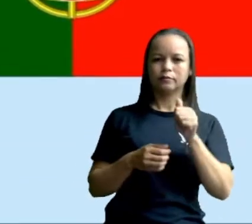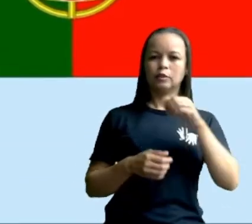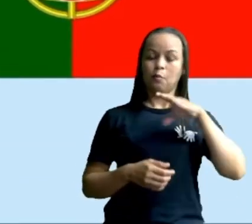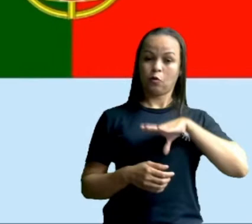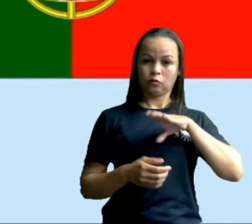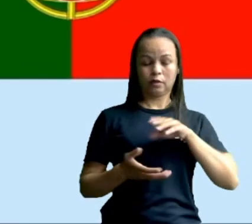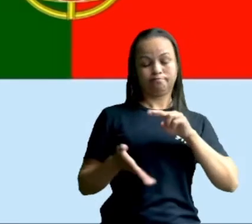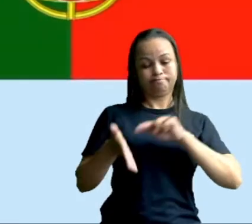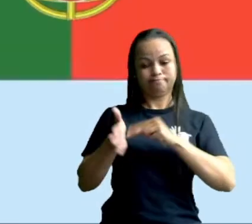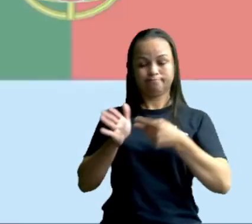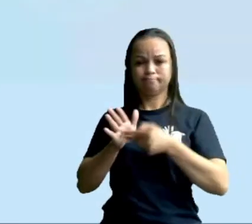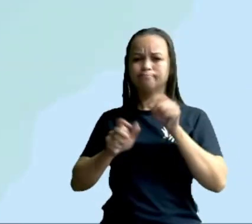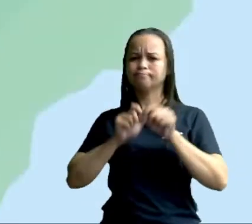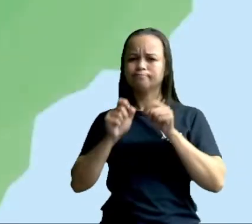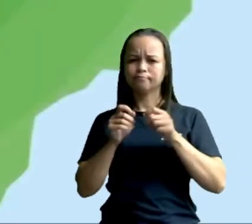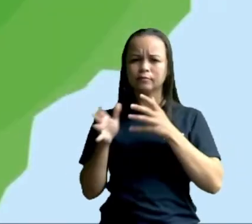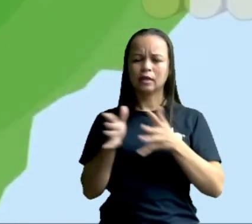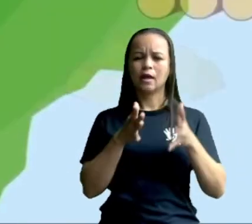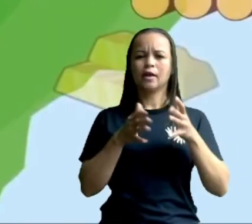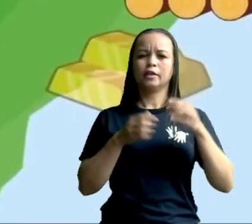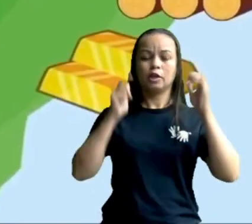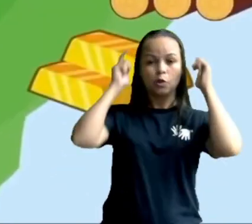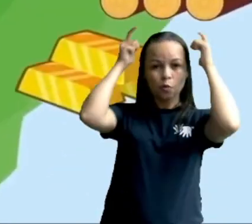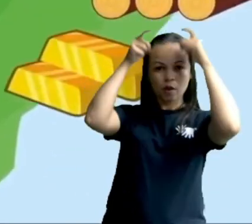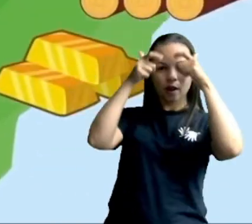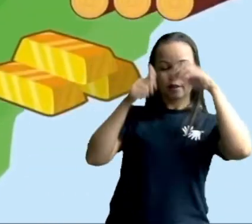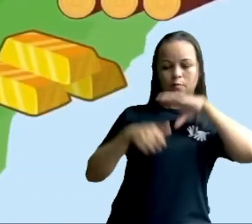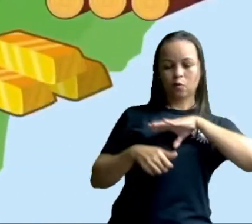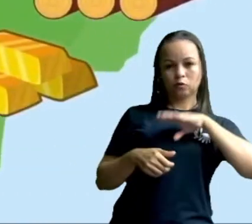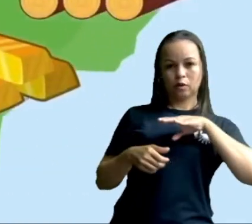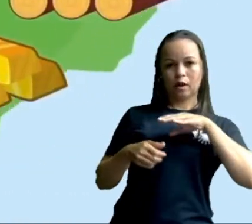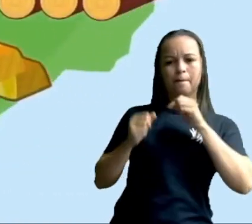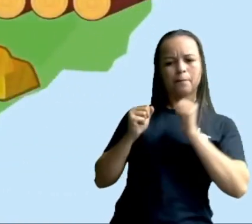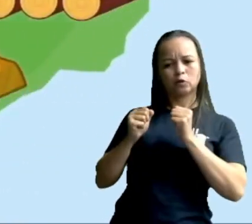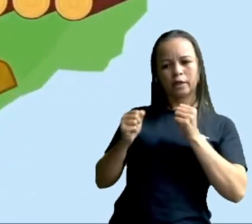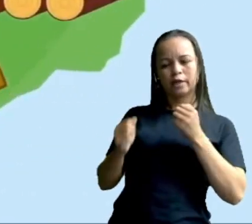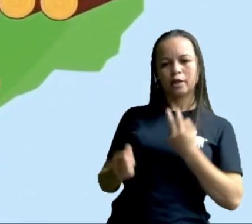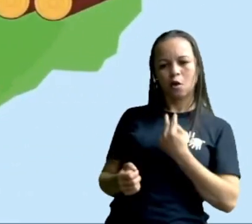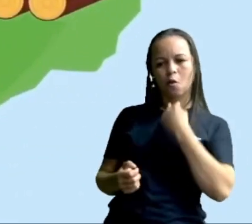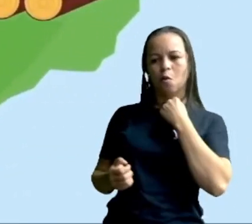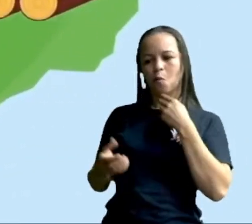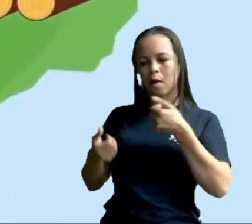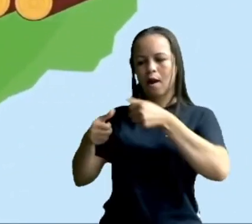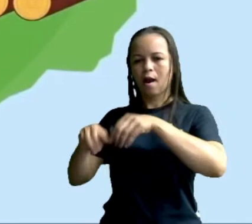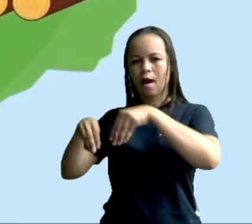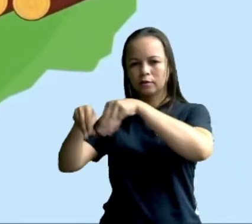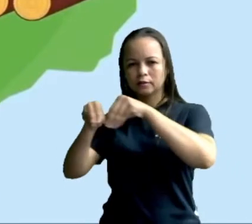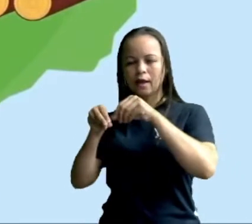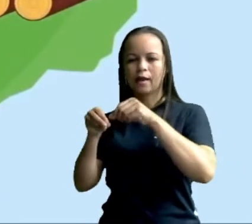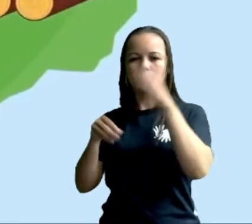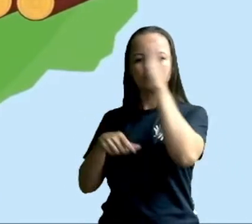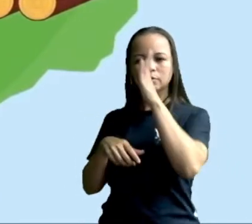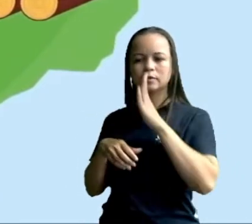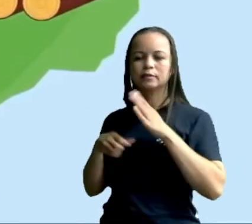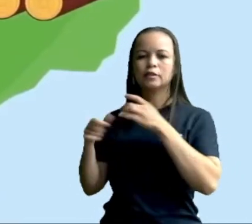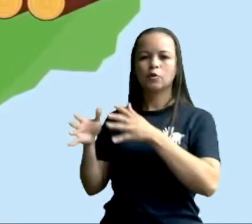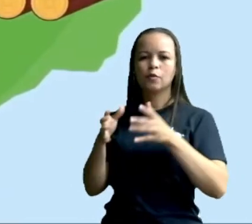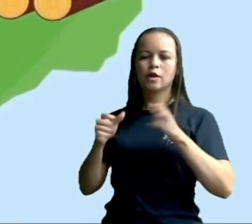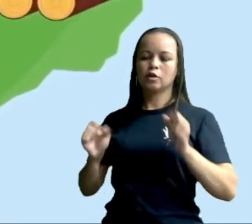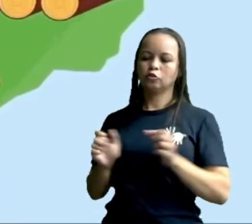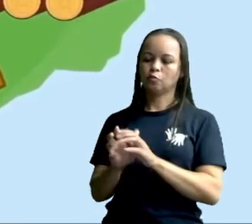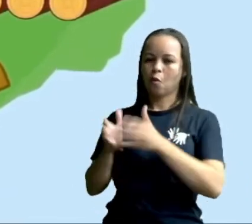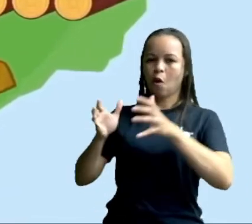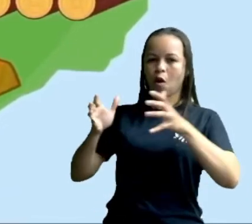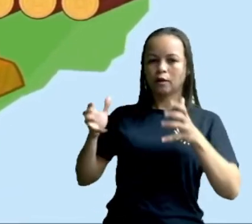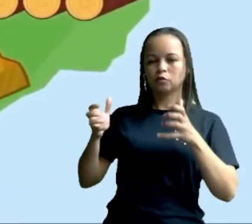Isso significava que o rei de Portugal poderia ocupar as terras brasileiras e explorar todas as riquezas